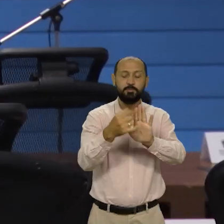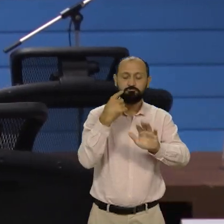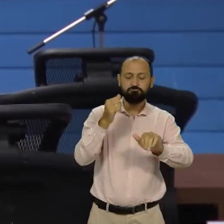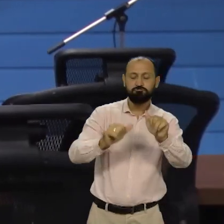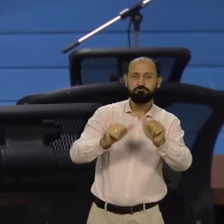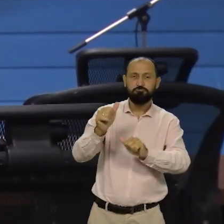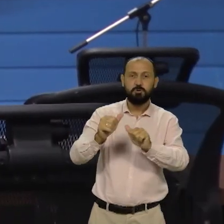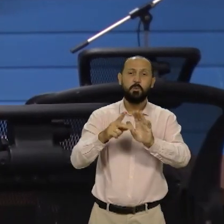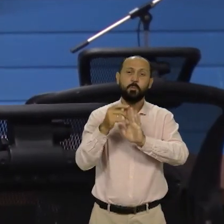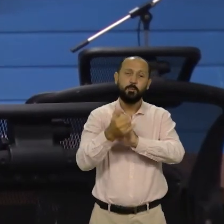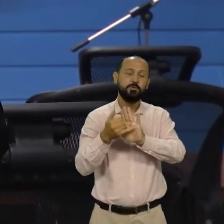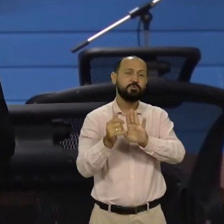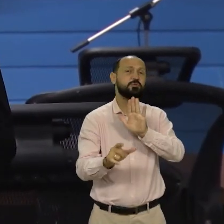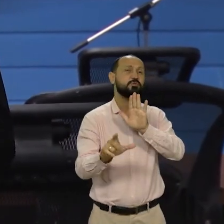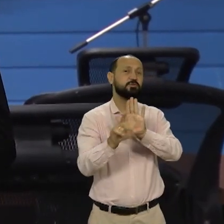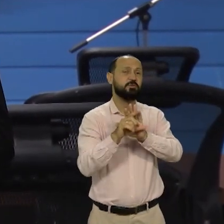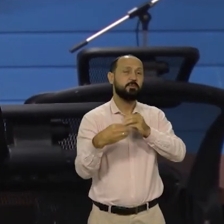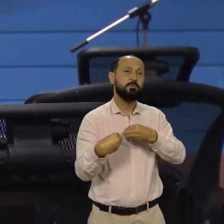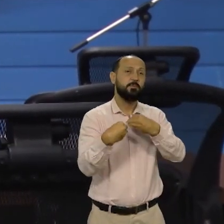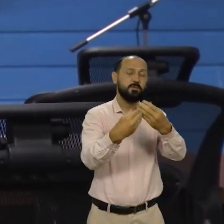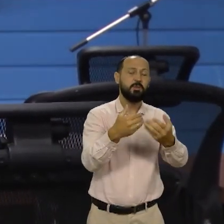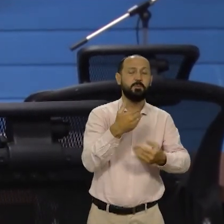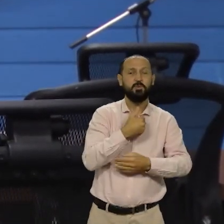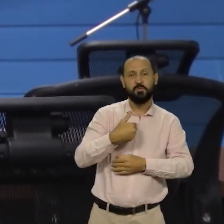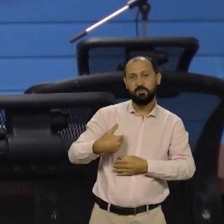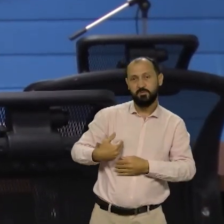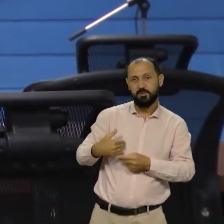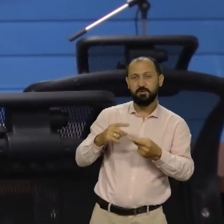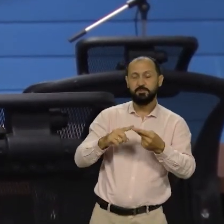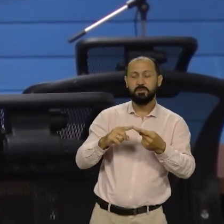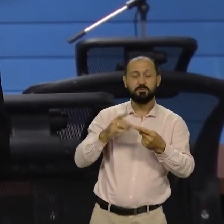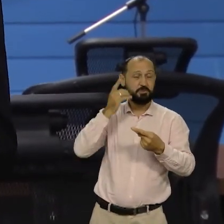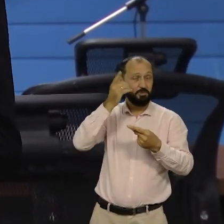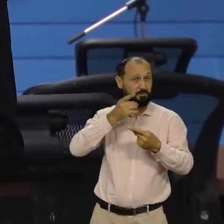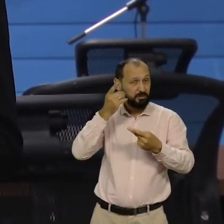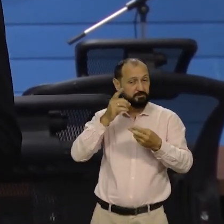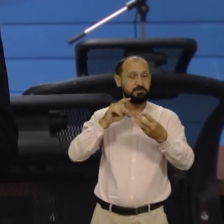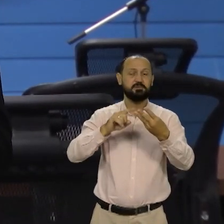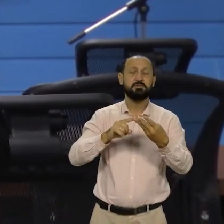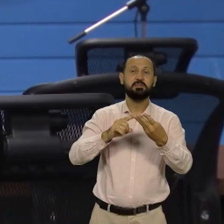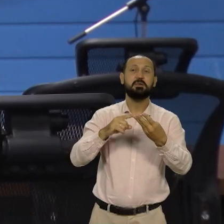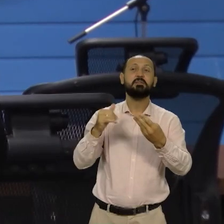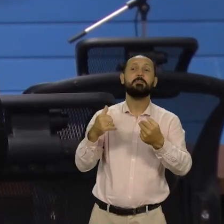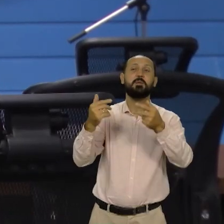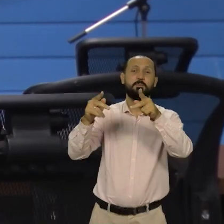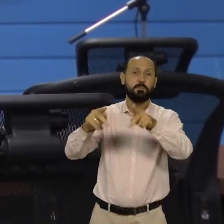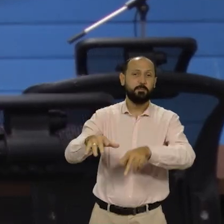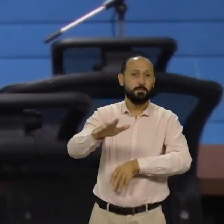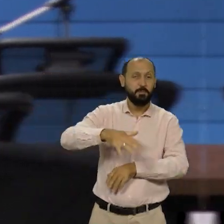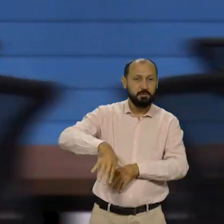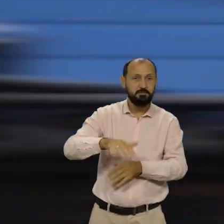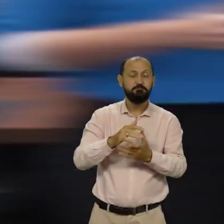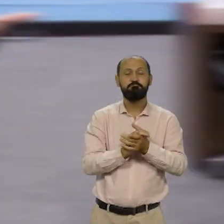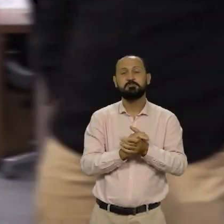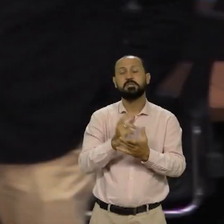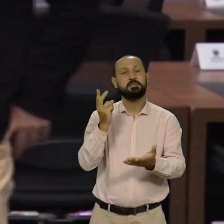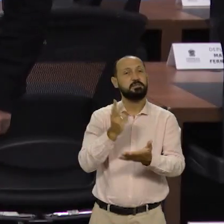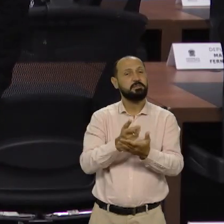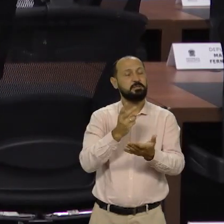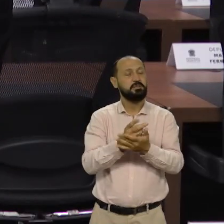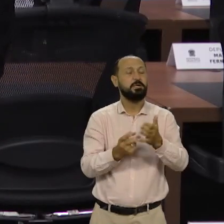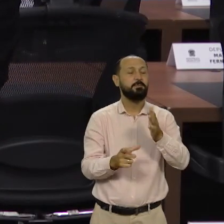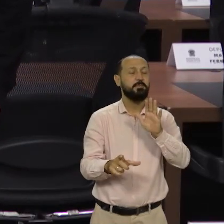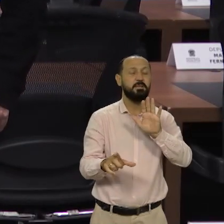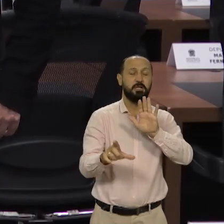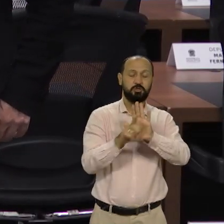essas propostas, quase sempre projetos de lei, que são encaminhados pelo governador, pelos próprios deputados e pela iniciativa popular. Em